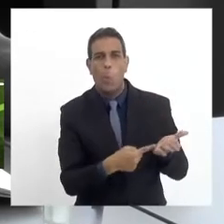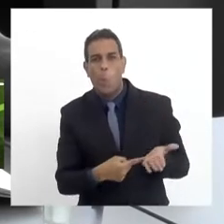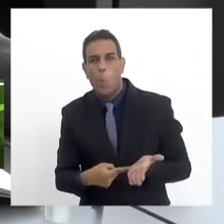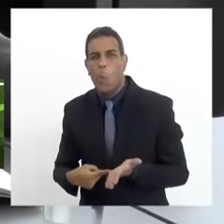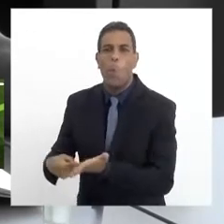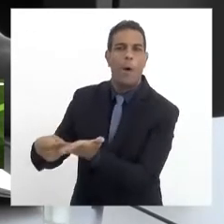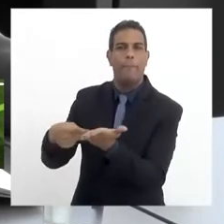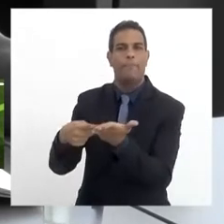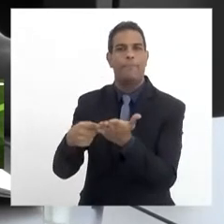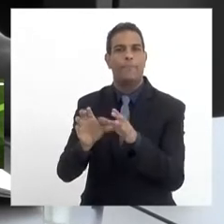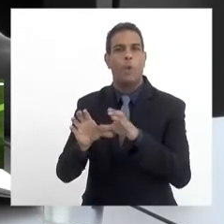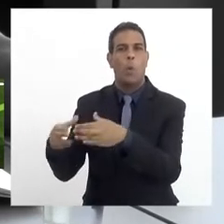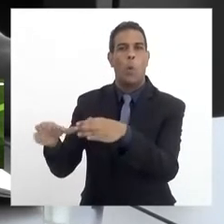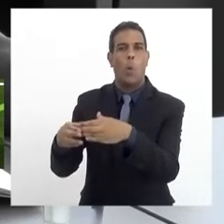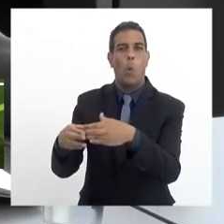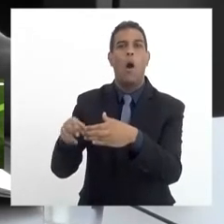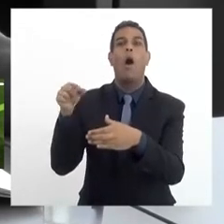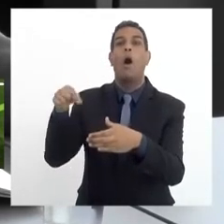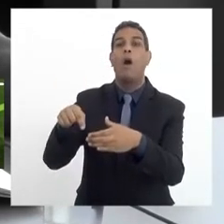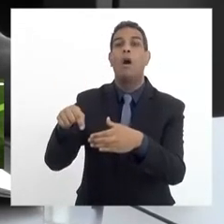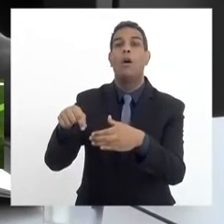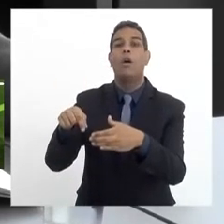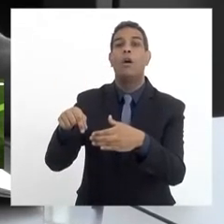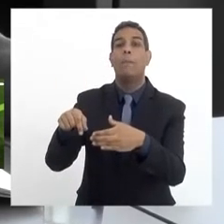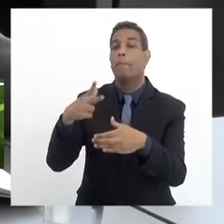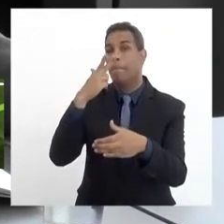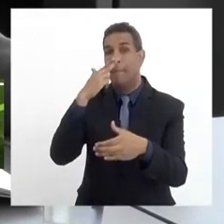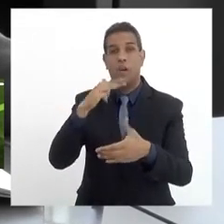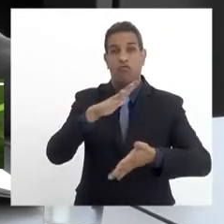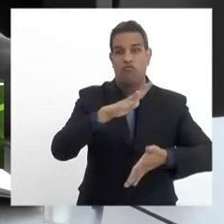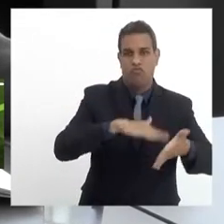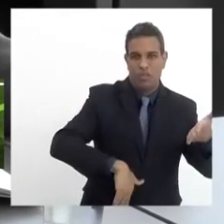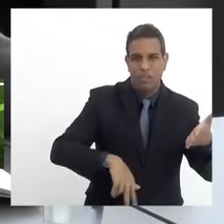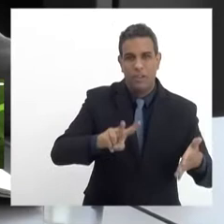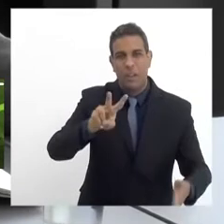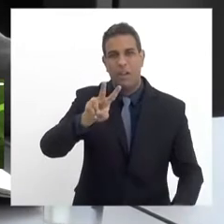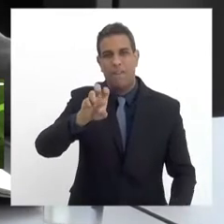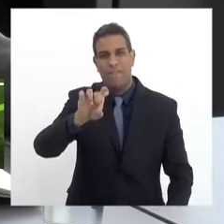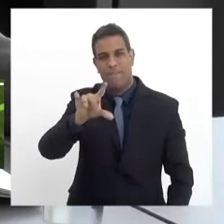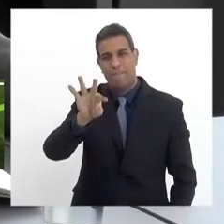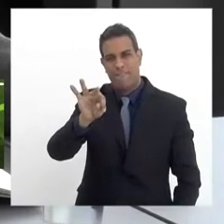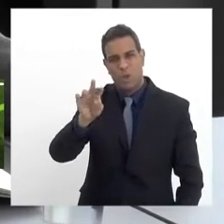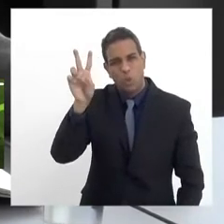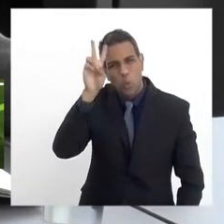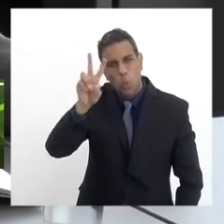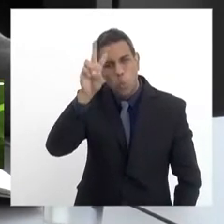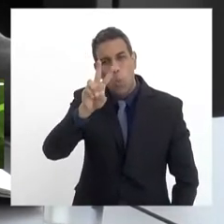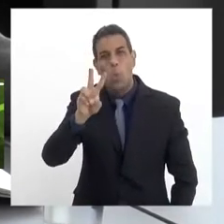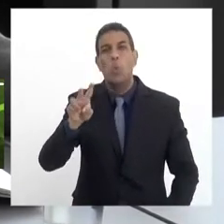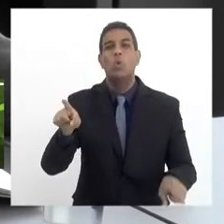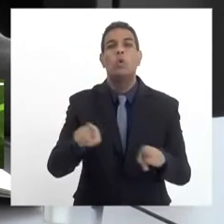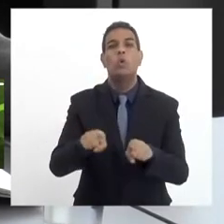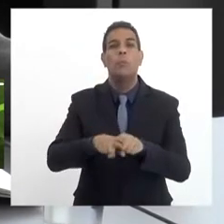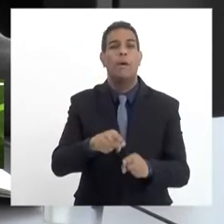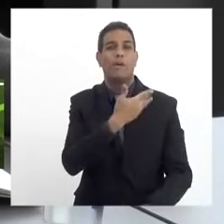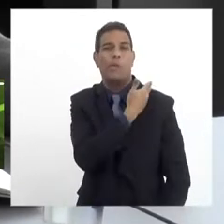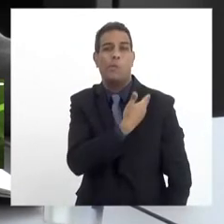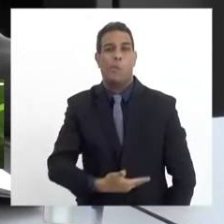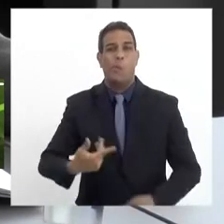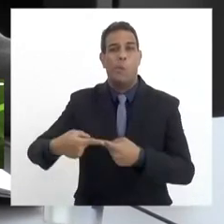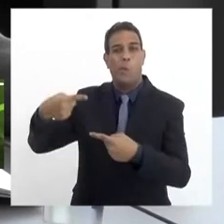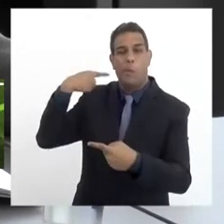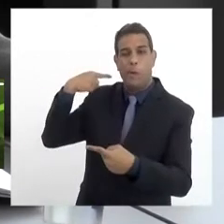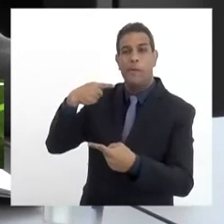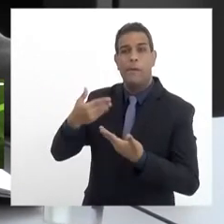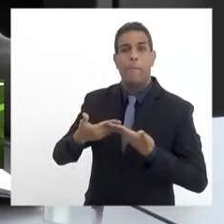foi de manter o veto, lembra, deputado? Manter o veto. E o governador mandaria